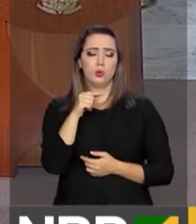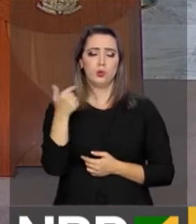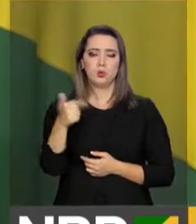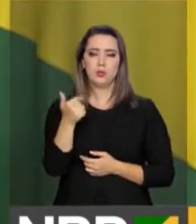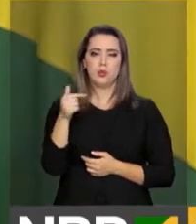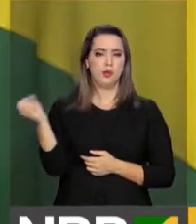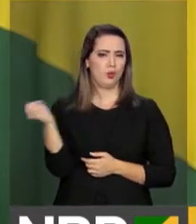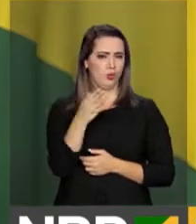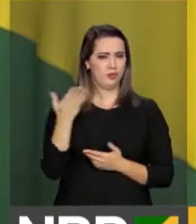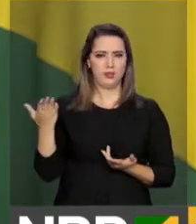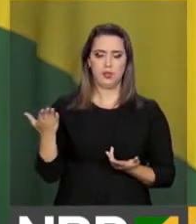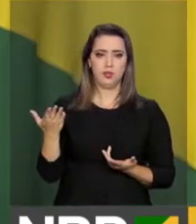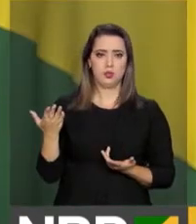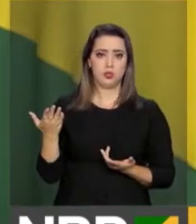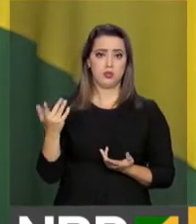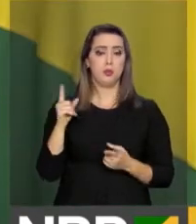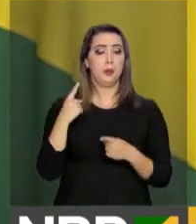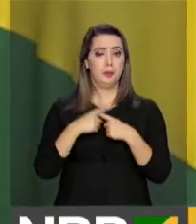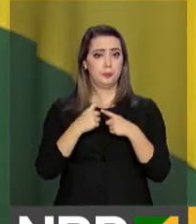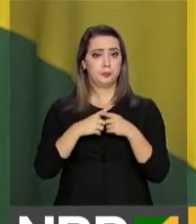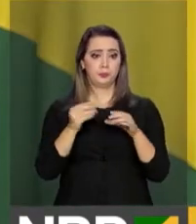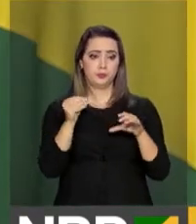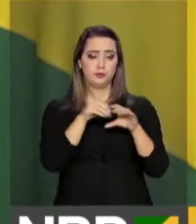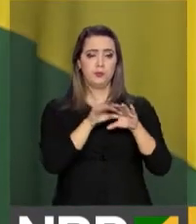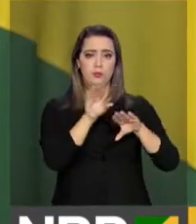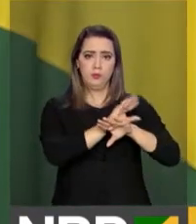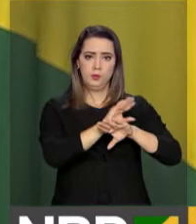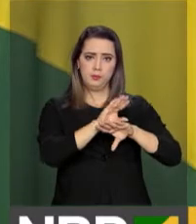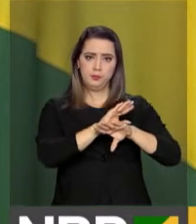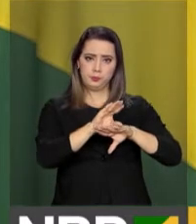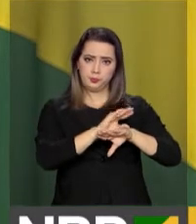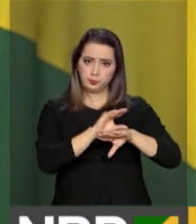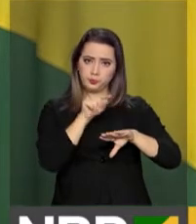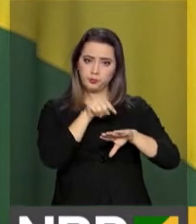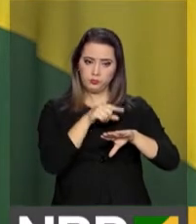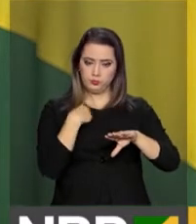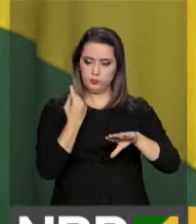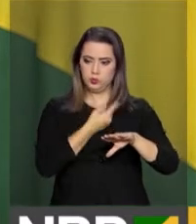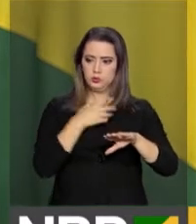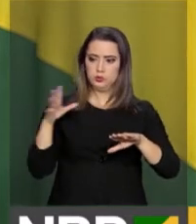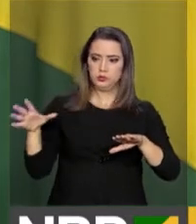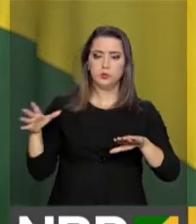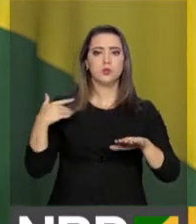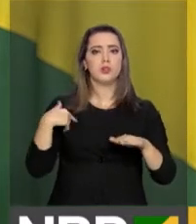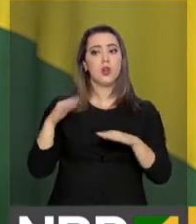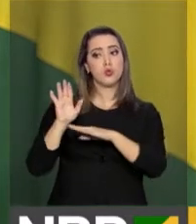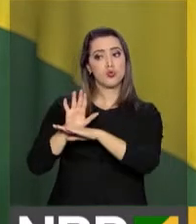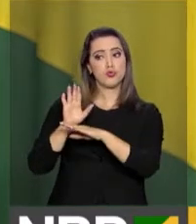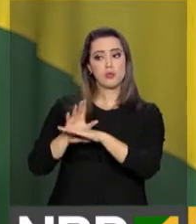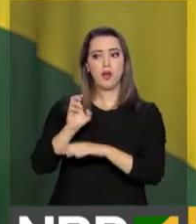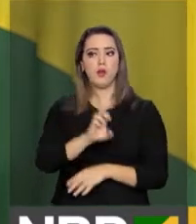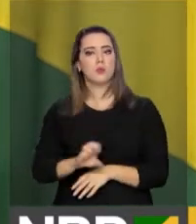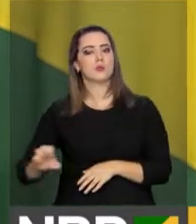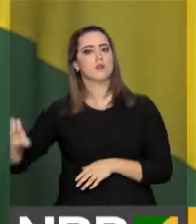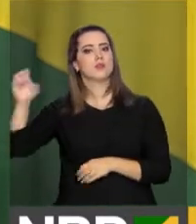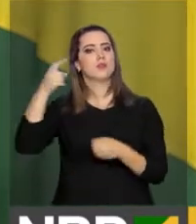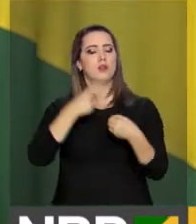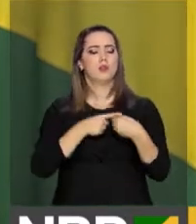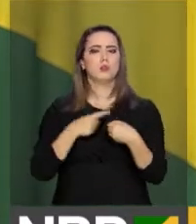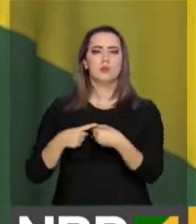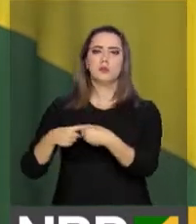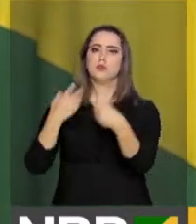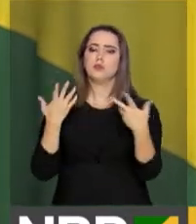está determinado na legislação federal o que nós estamos fazendo é salvar os estados e municípios o senhor tem acompanhado